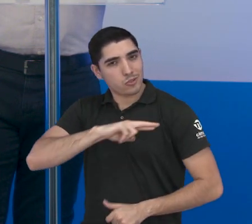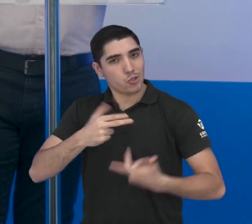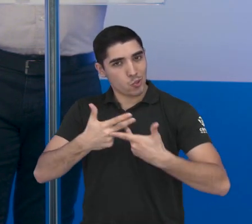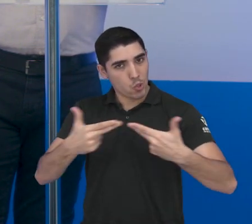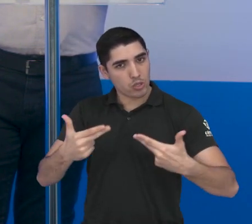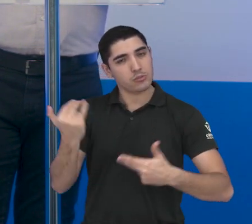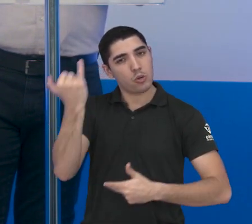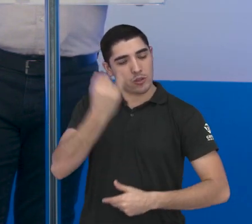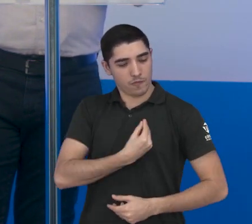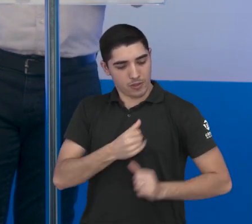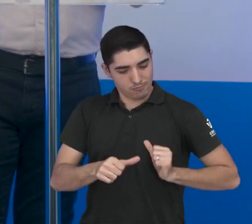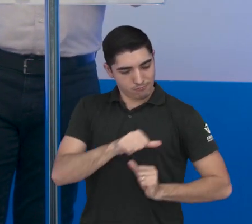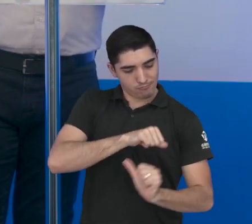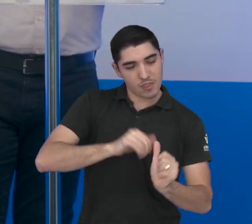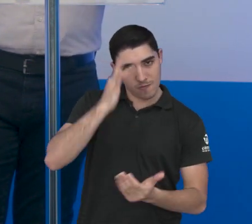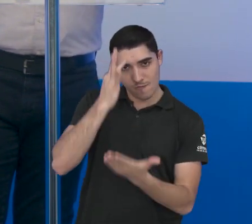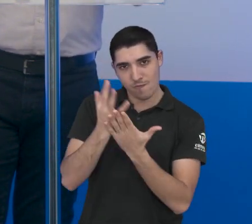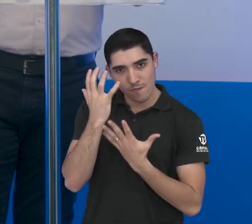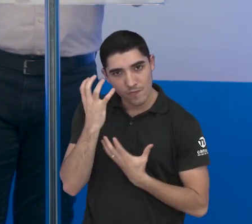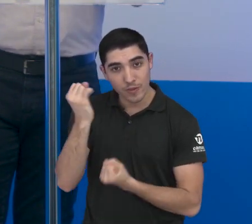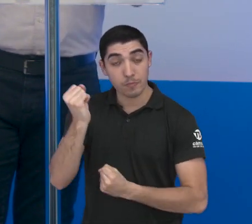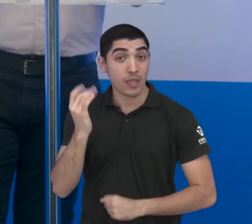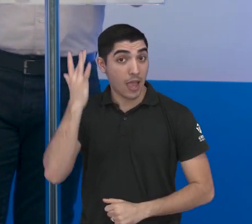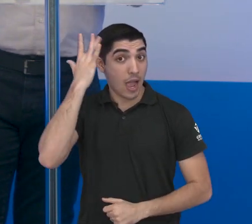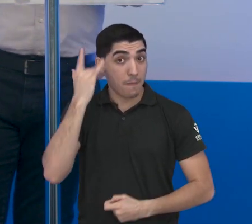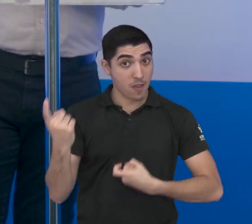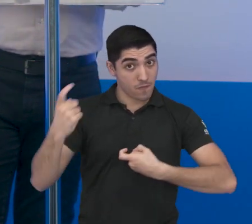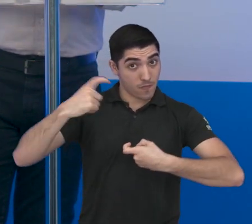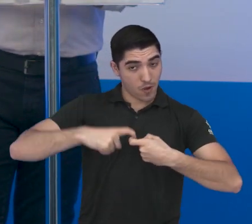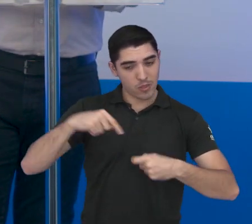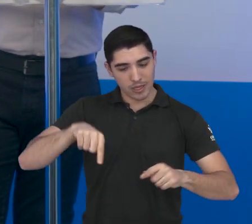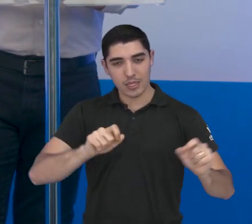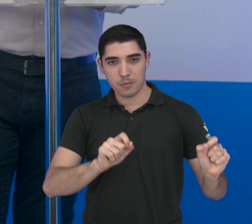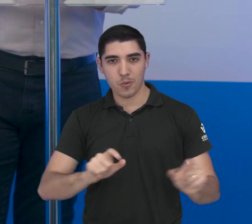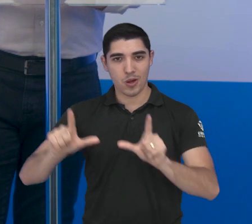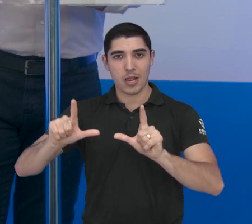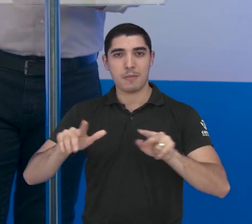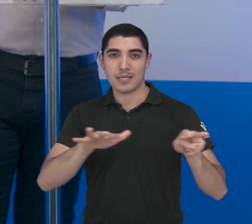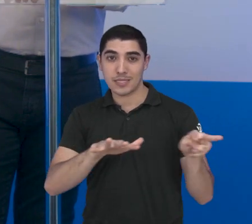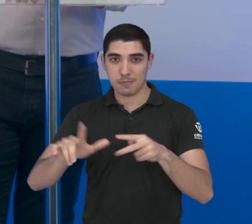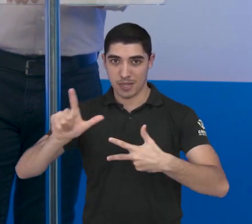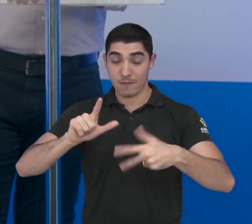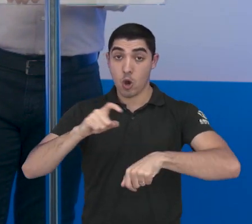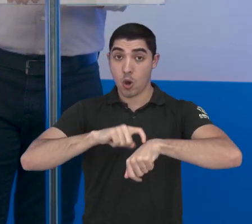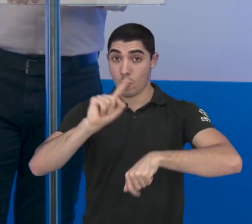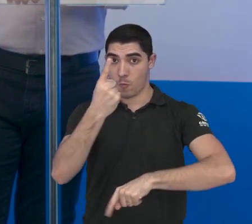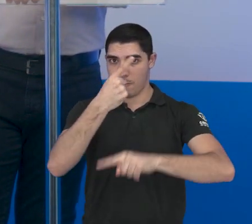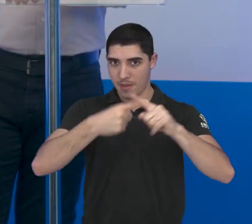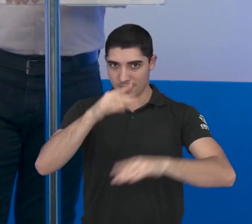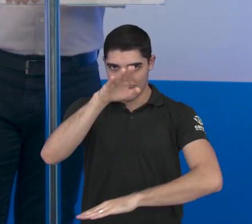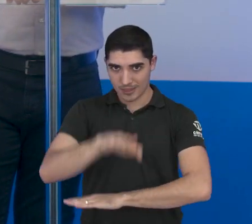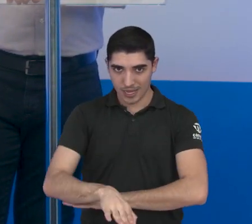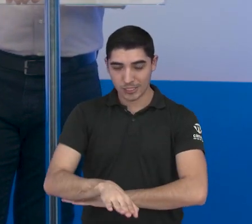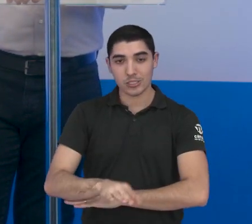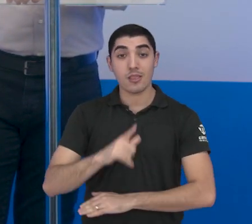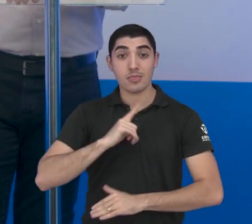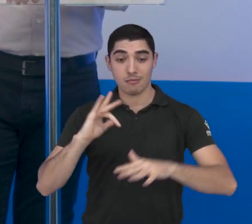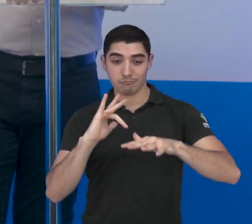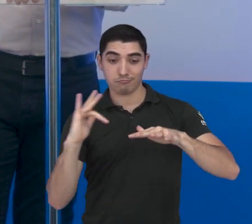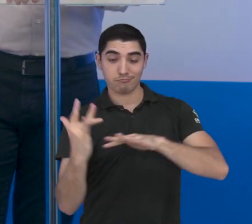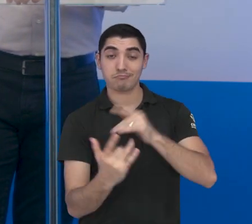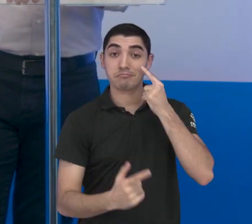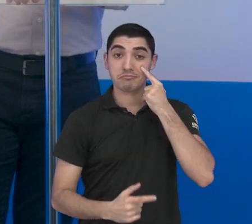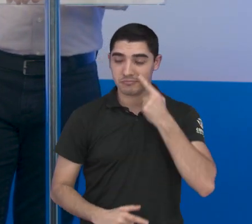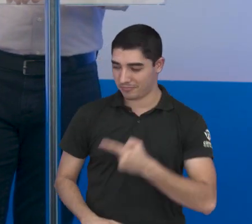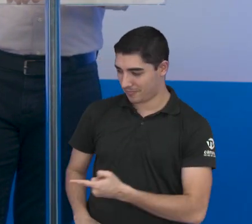de transformação e fé. Amanhã a gente está de volta, mas com Semana Legislativa a partir de 1h30 da tarde. Nossas redes sociais estão